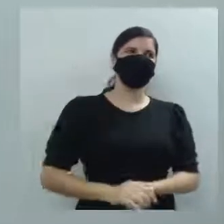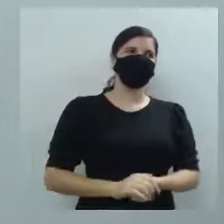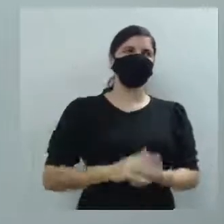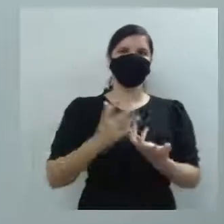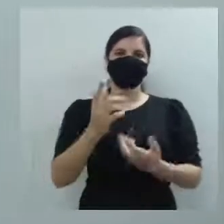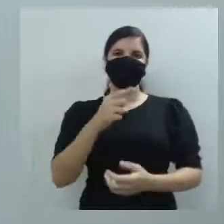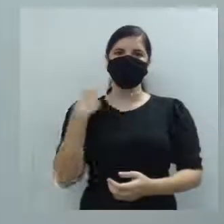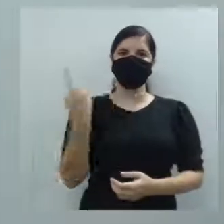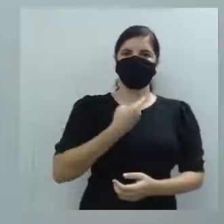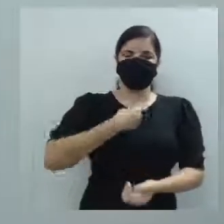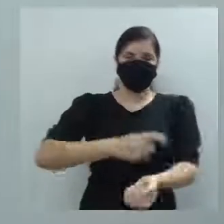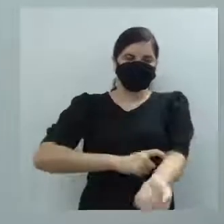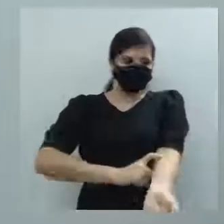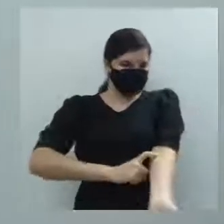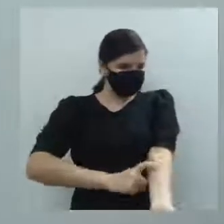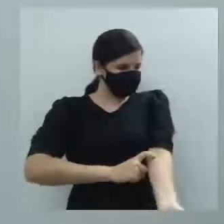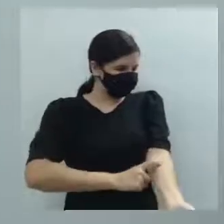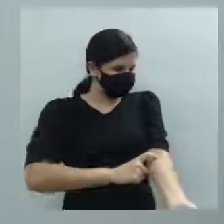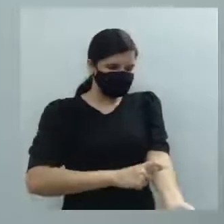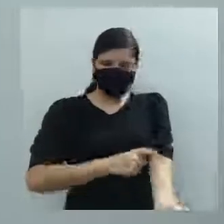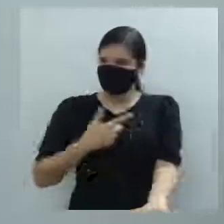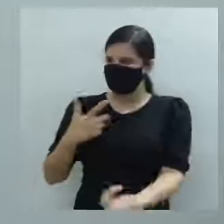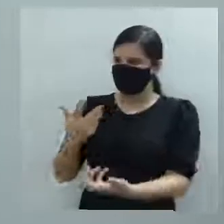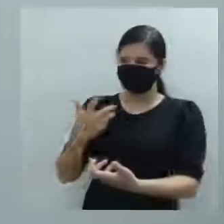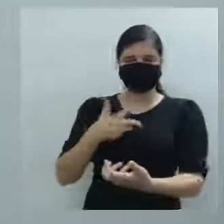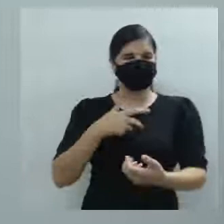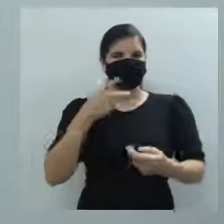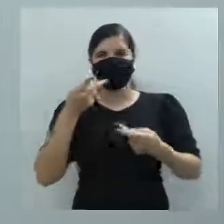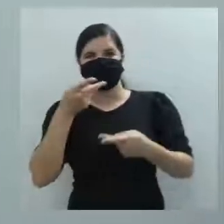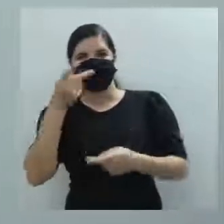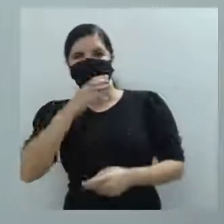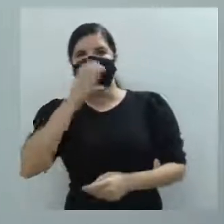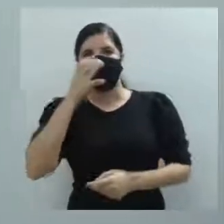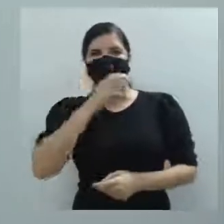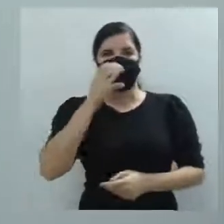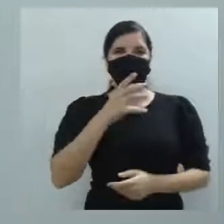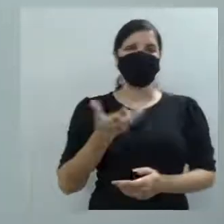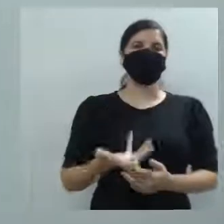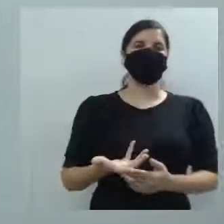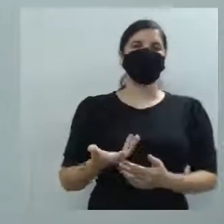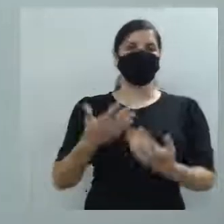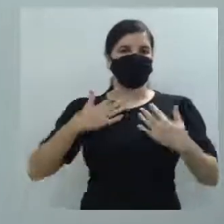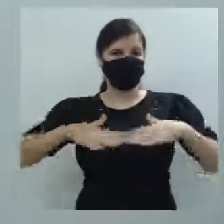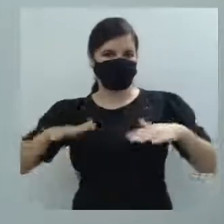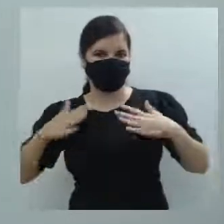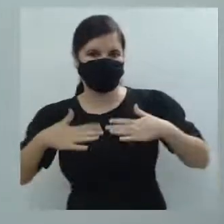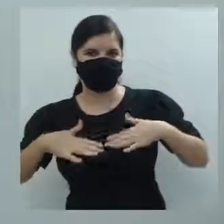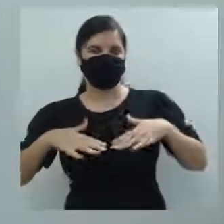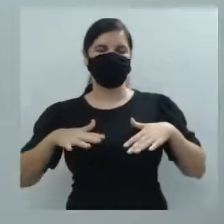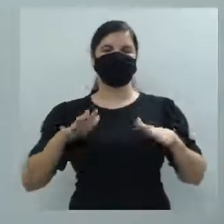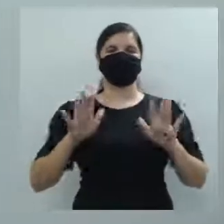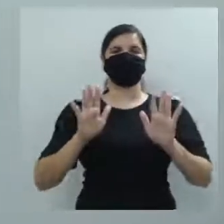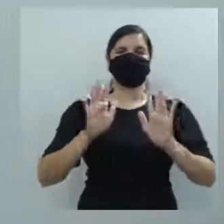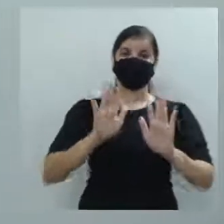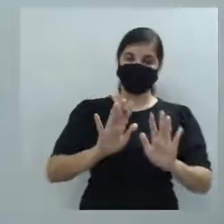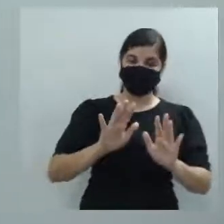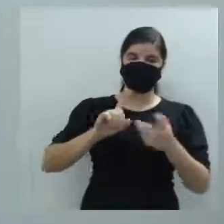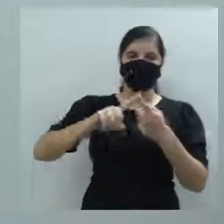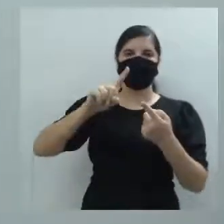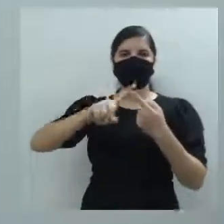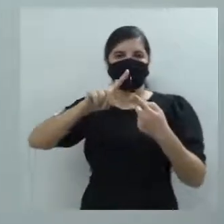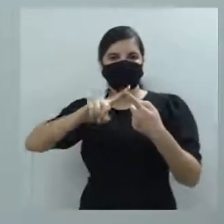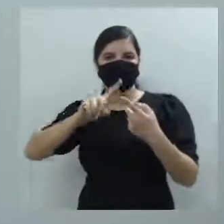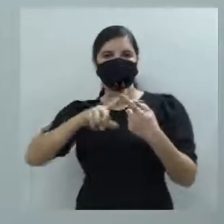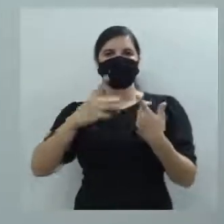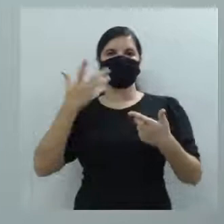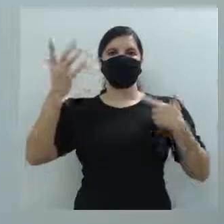estamos nervosos, ou falamos muito rápido, ou falamos devagar demais. E também nós